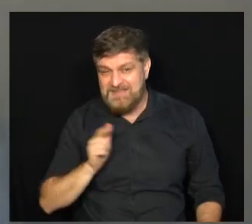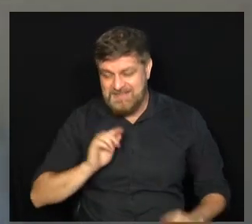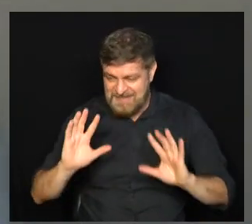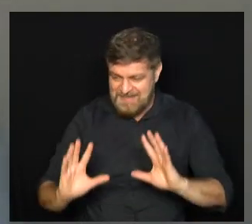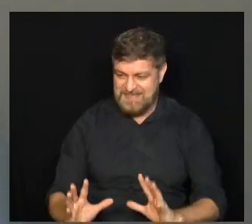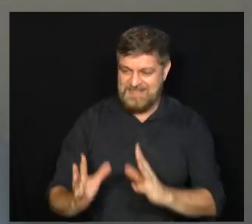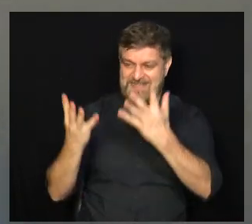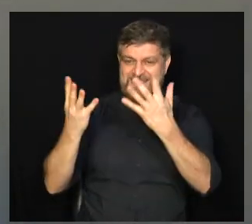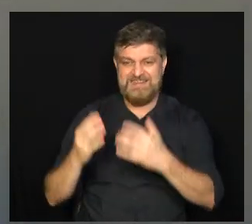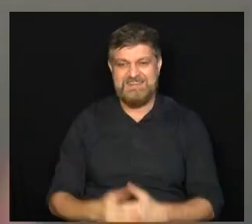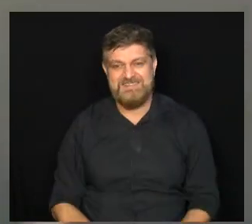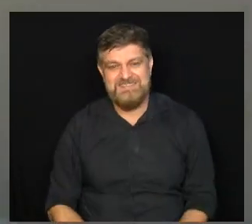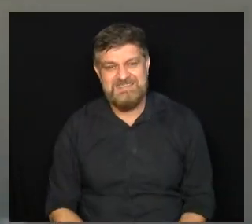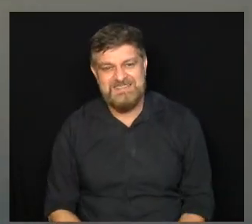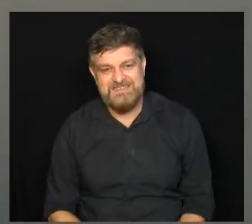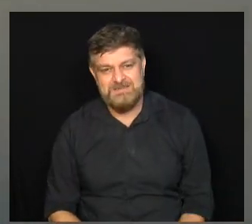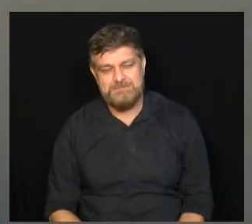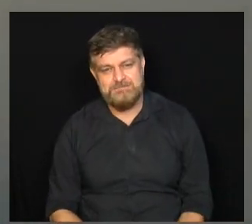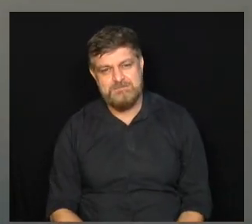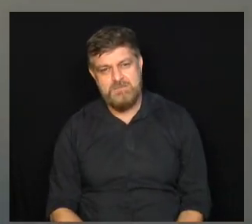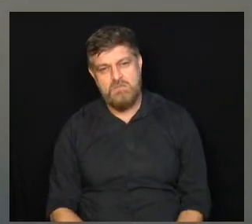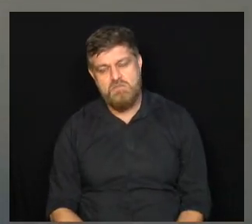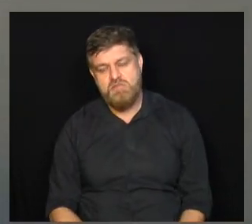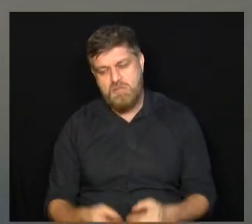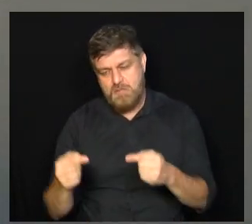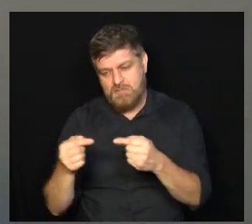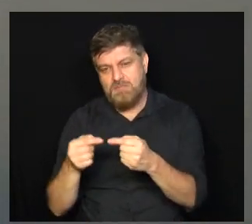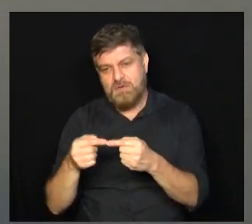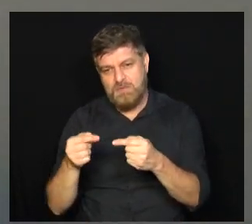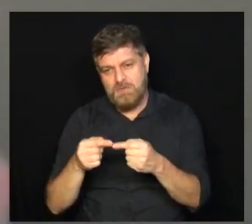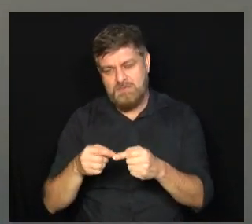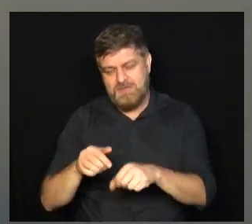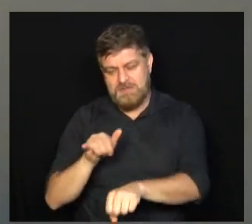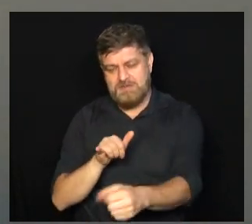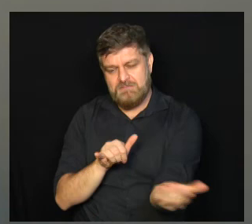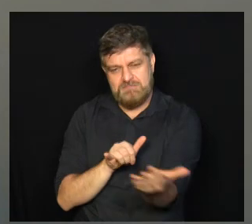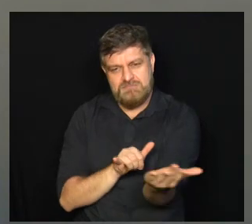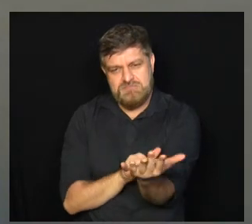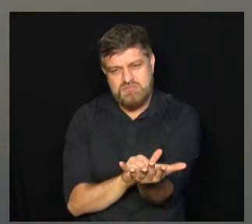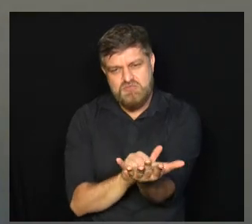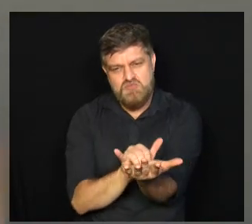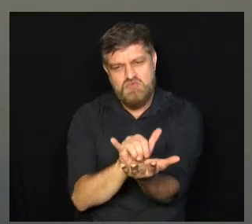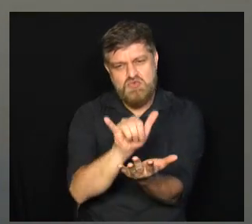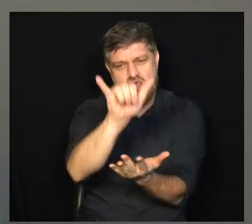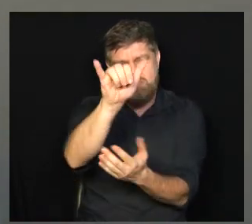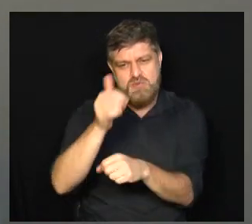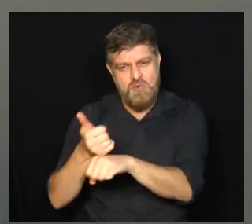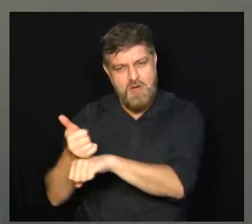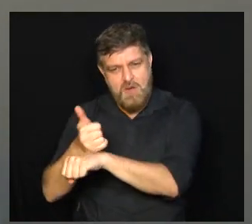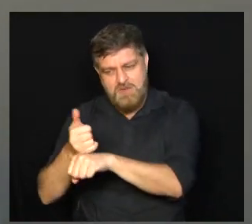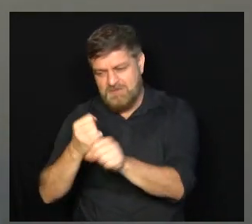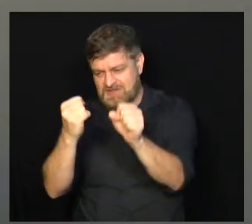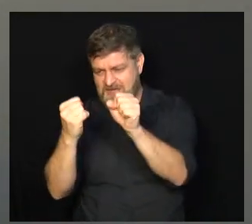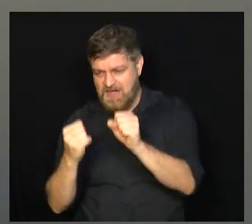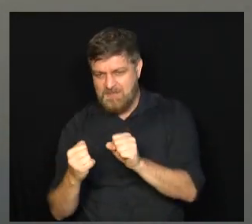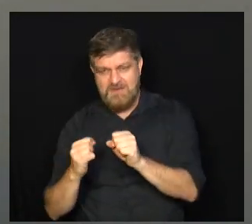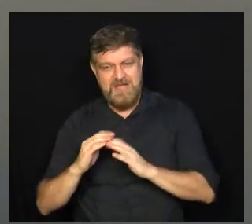comemorações que dizem respeito à aeronáutica, aos comissários de voo, aos pilotos,